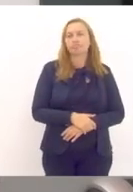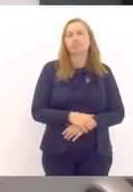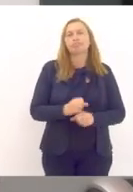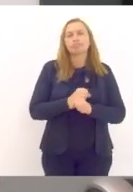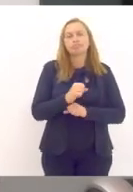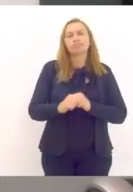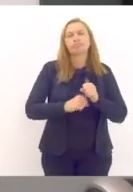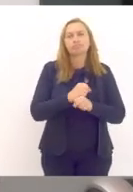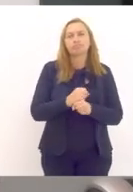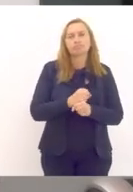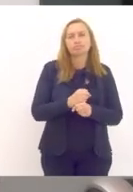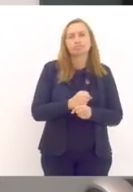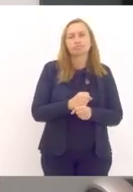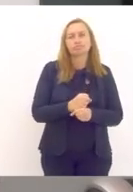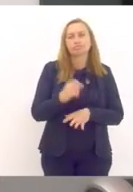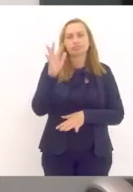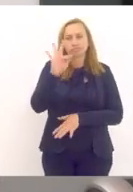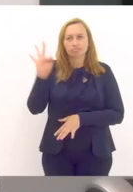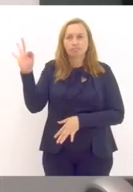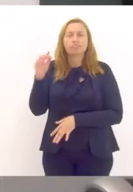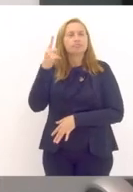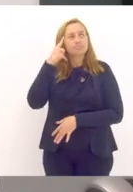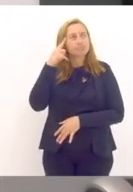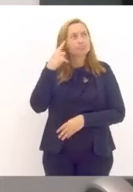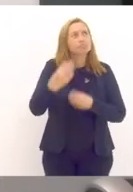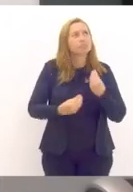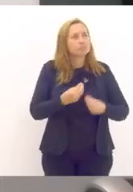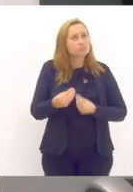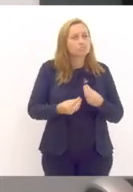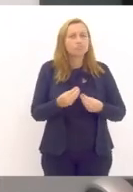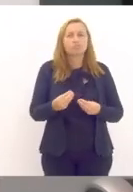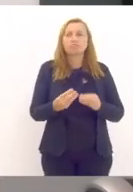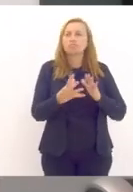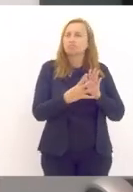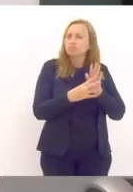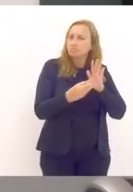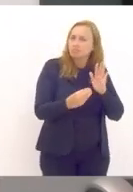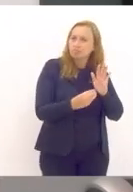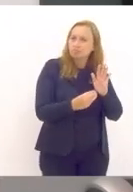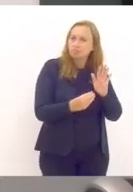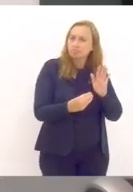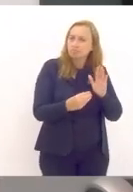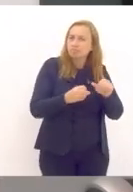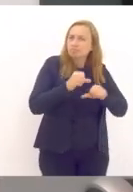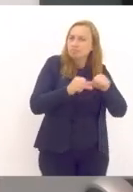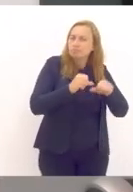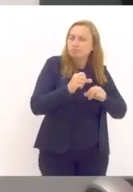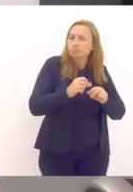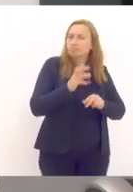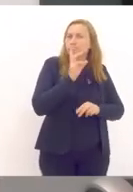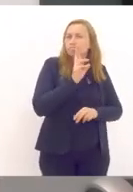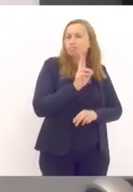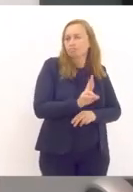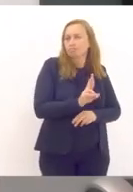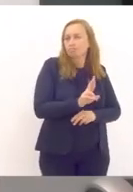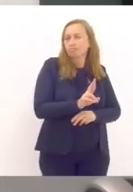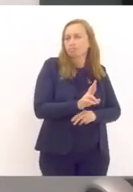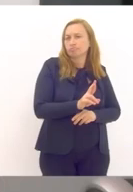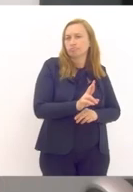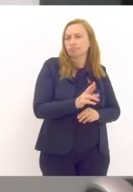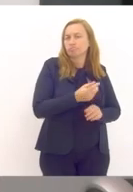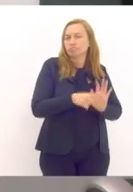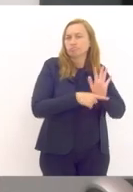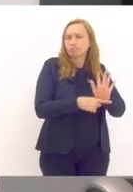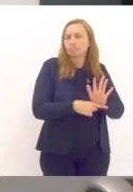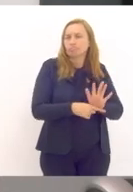Então, preciso que a gente pense como esses modelos eles modificam o resultado e como isso ajuda no crescimento do